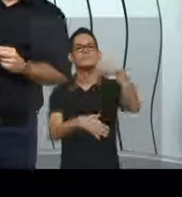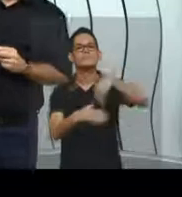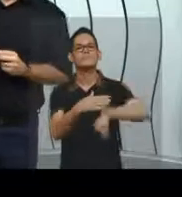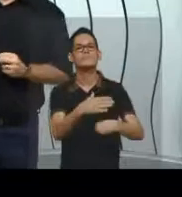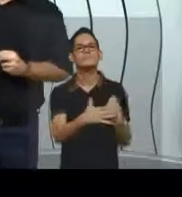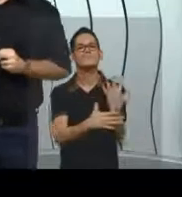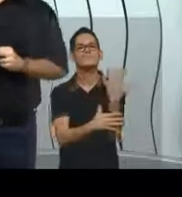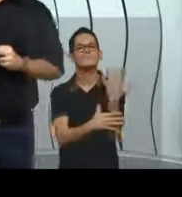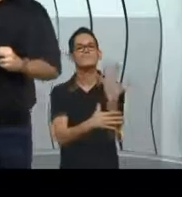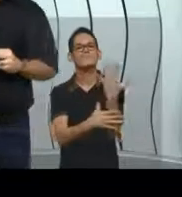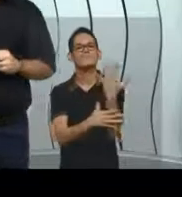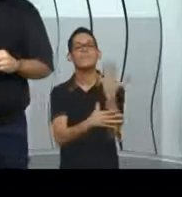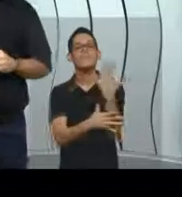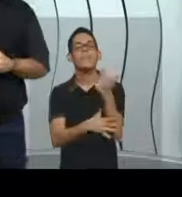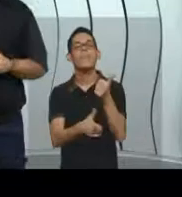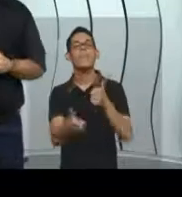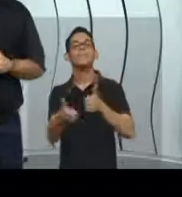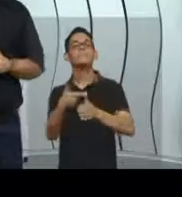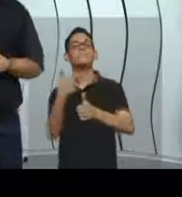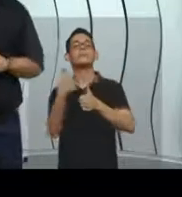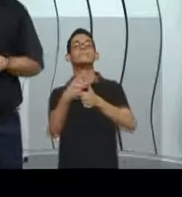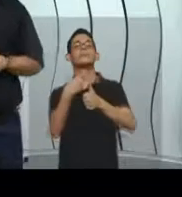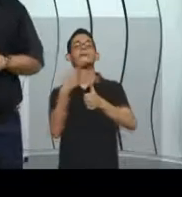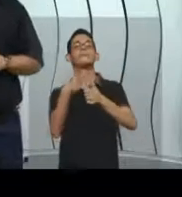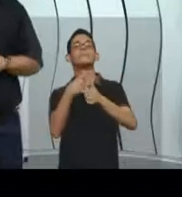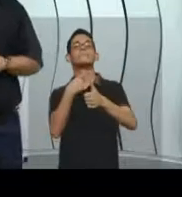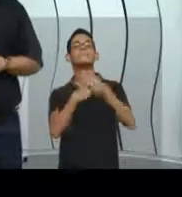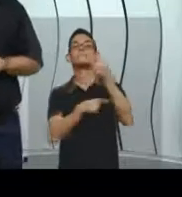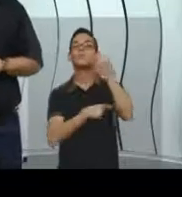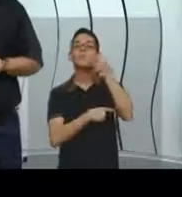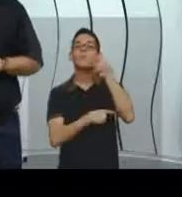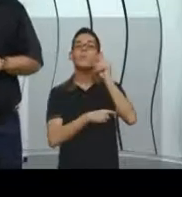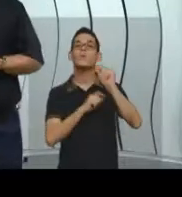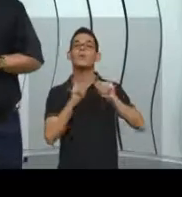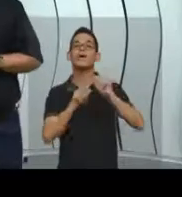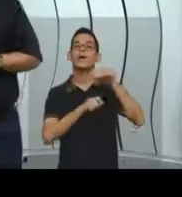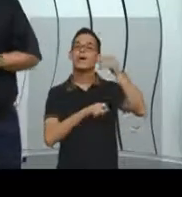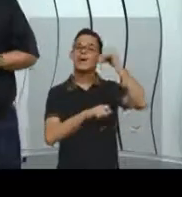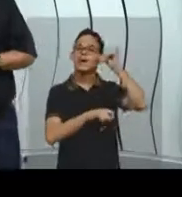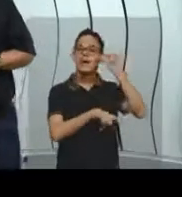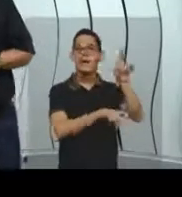foi ocupar com a pecuária.